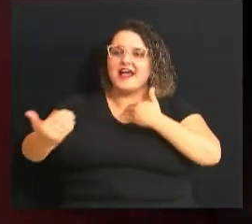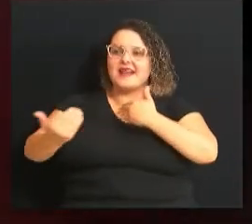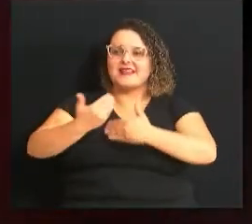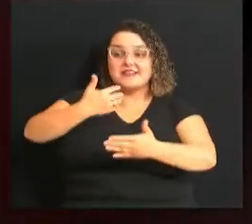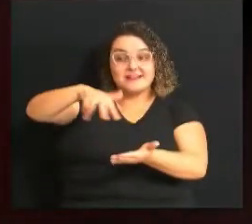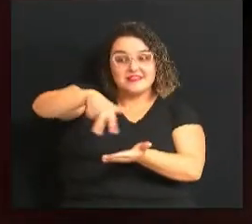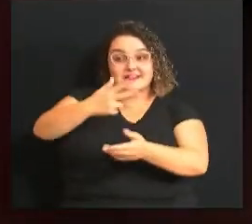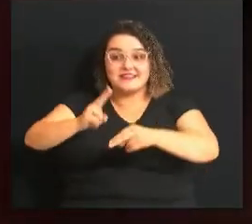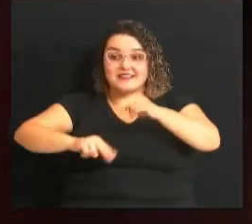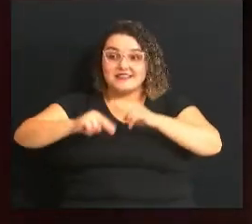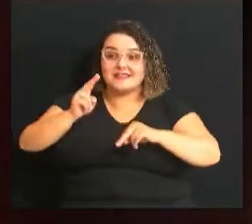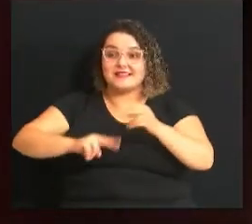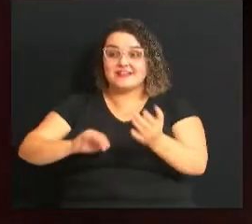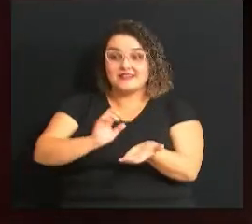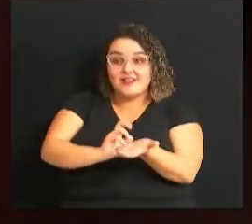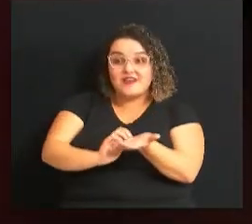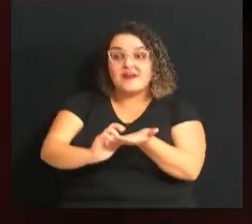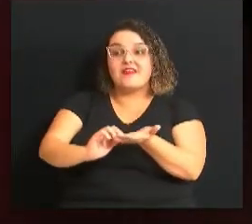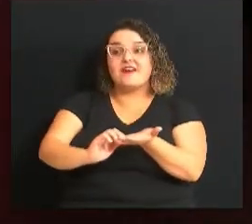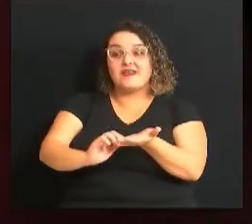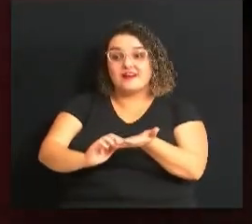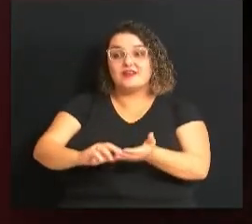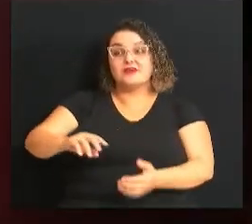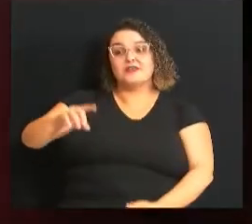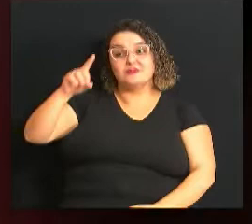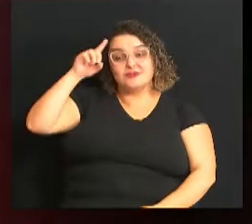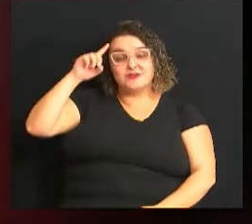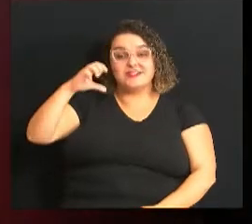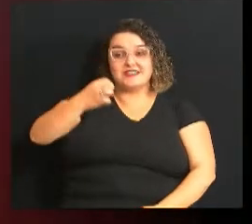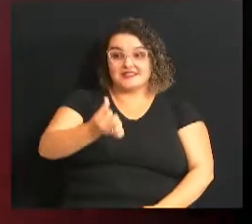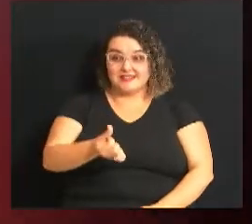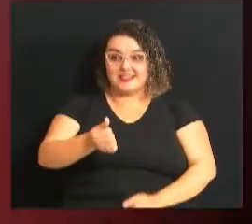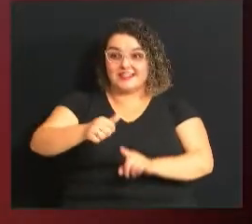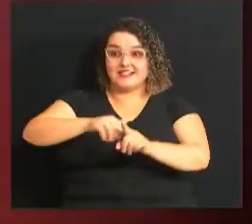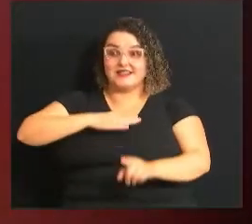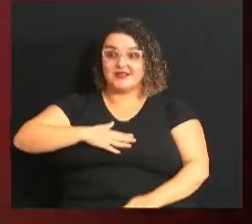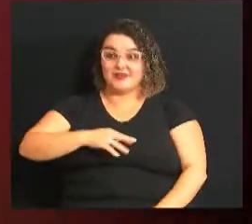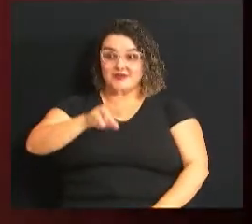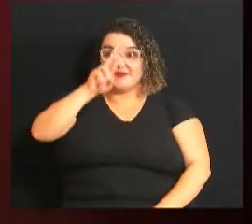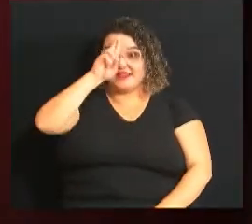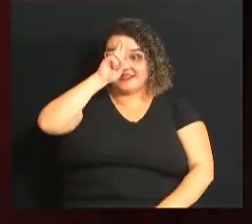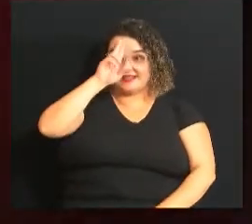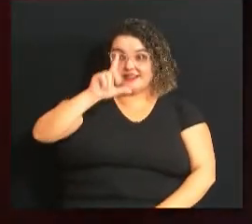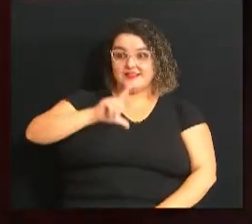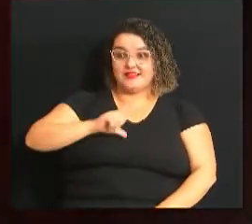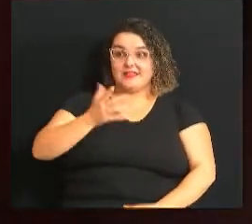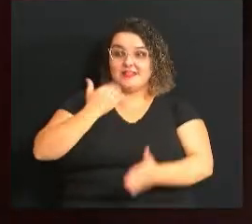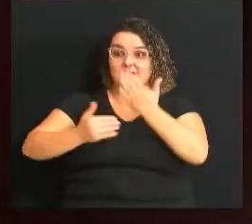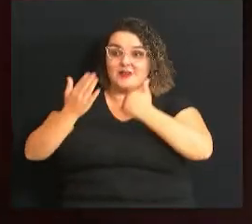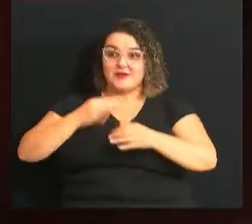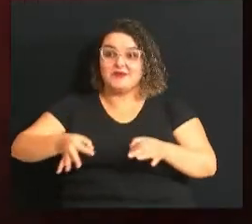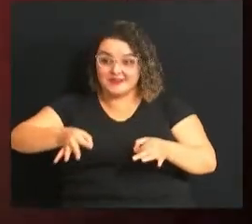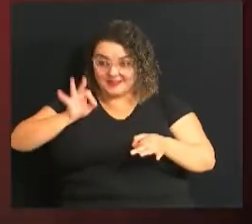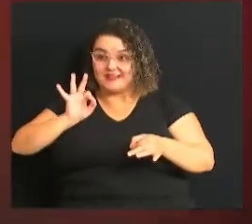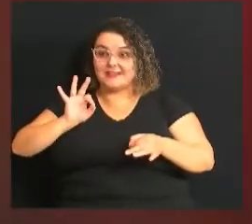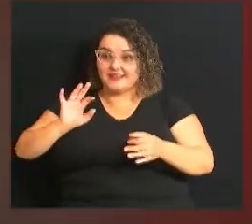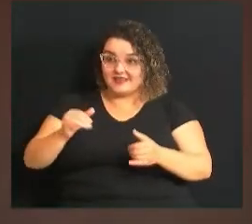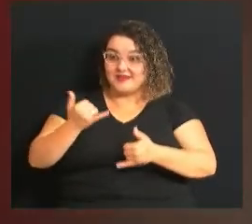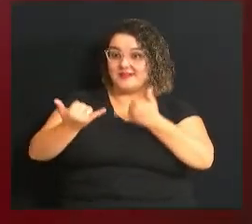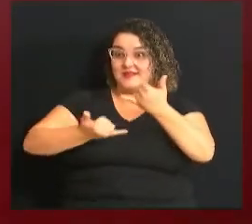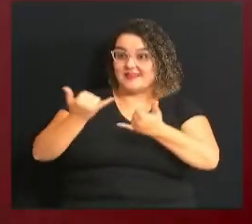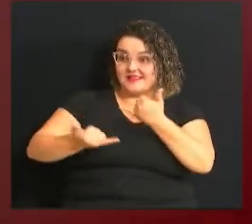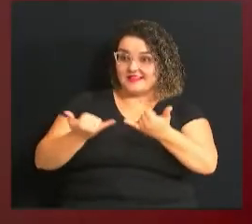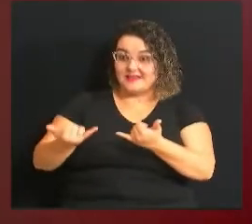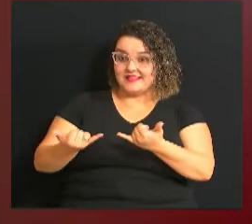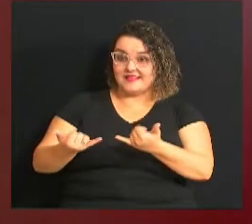Braille Cais, neste sábado, dia 6/8, ao meio-dia. Vai ter comida, bebida e brincadeira. O endereço?